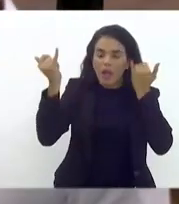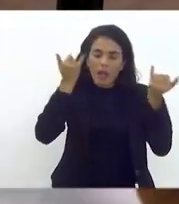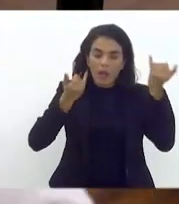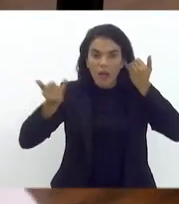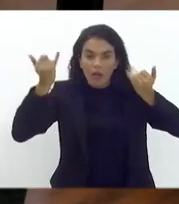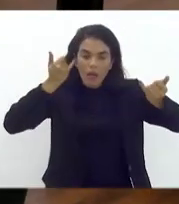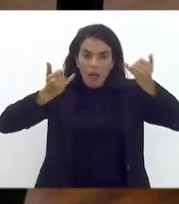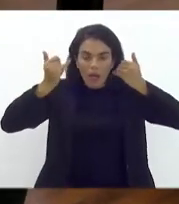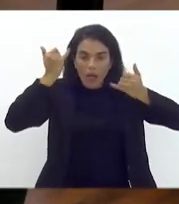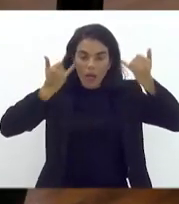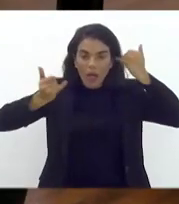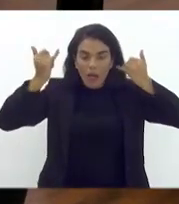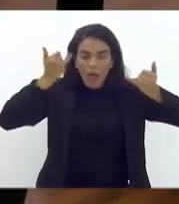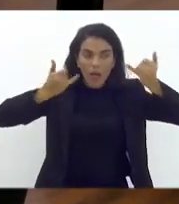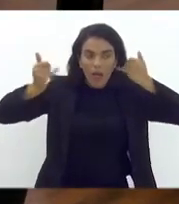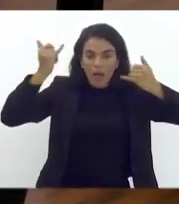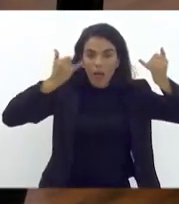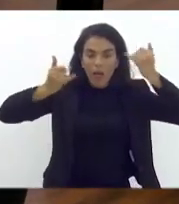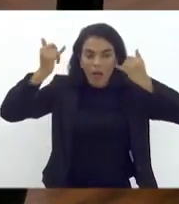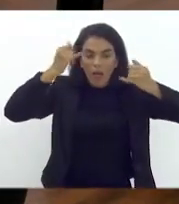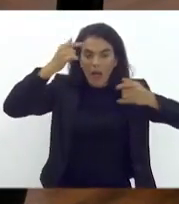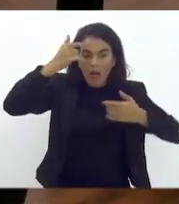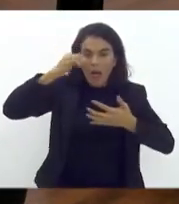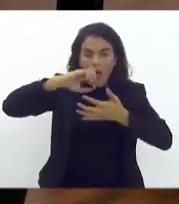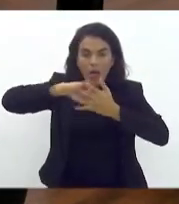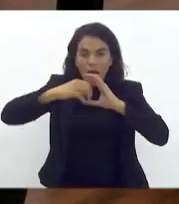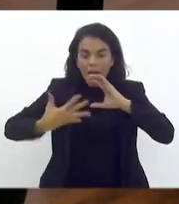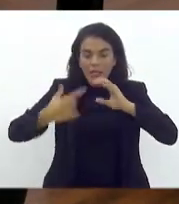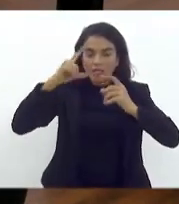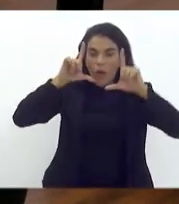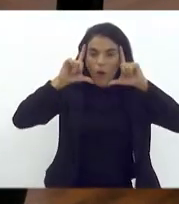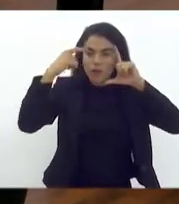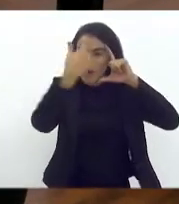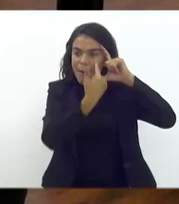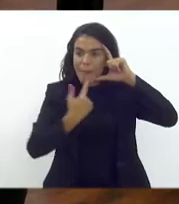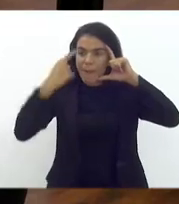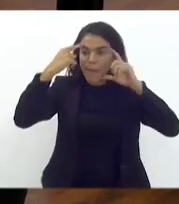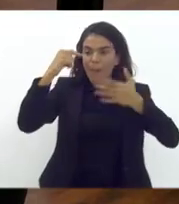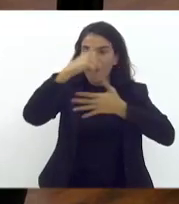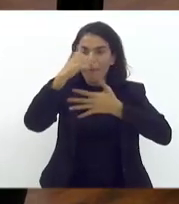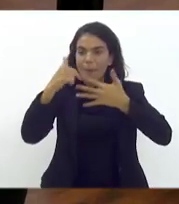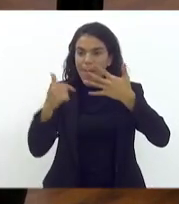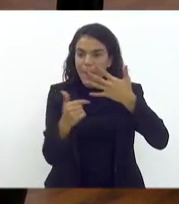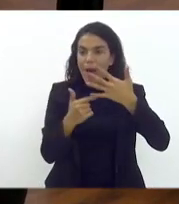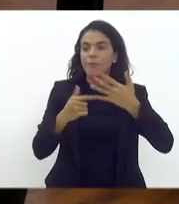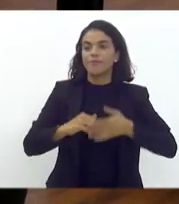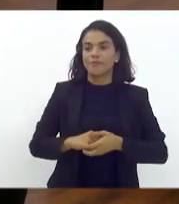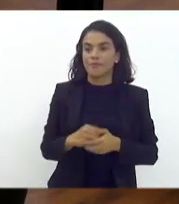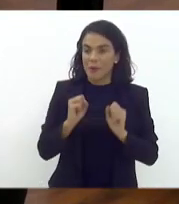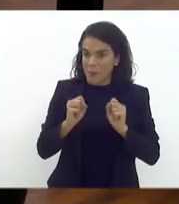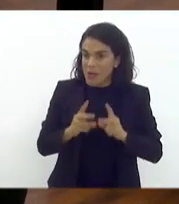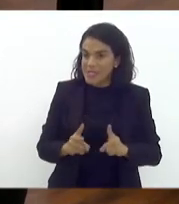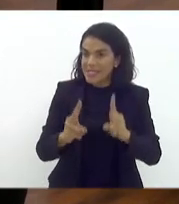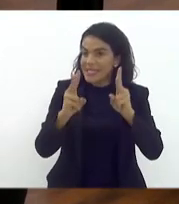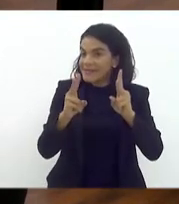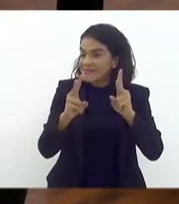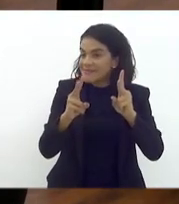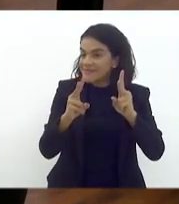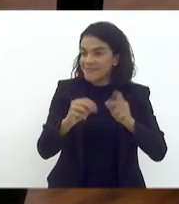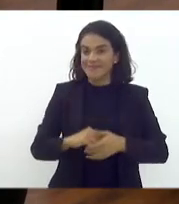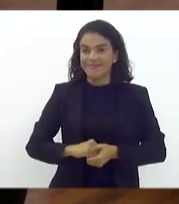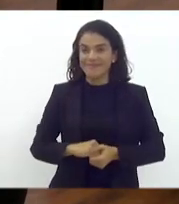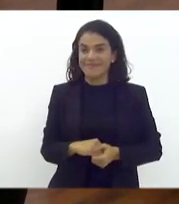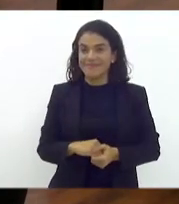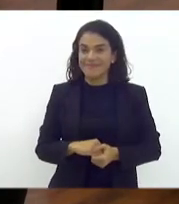que aconteceram depois do crime ter ocorrido tranquilo até aqui posso ir